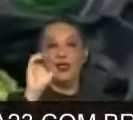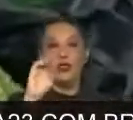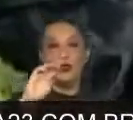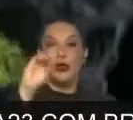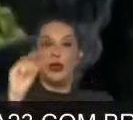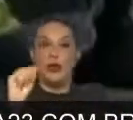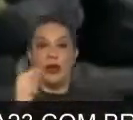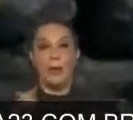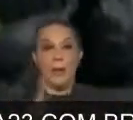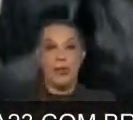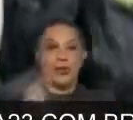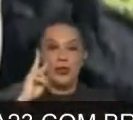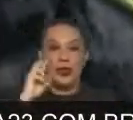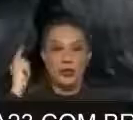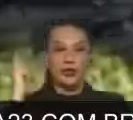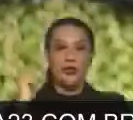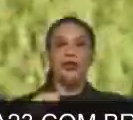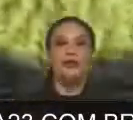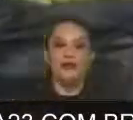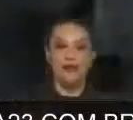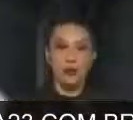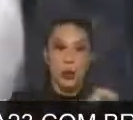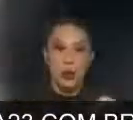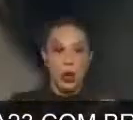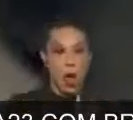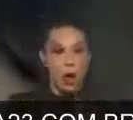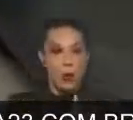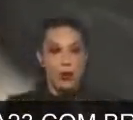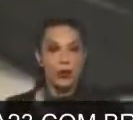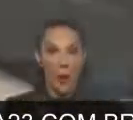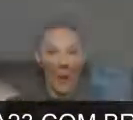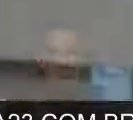Então, enfim, cada coisa, só nesse Brasilzão nosso, né? Brincadeira. Pois é.